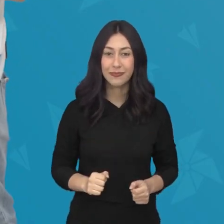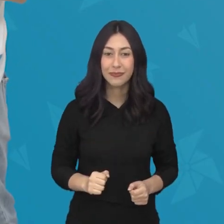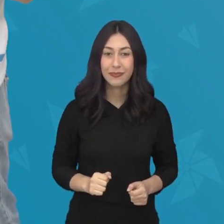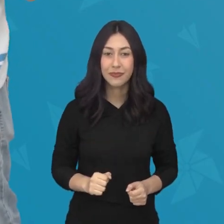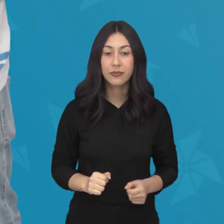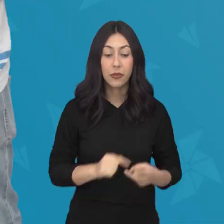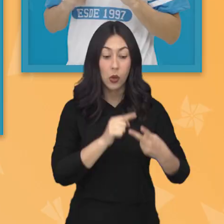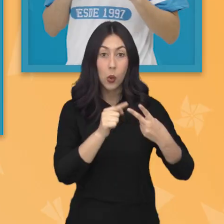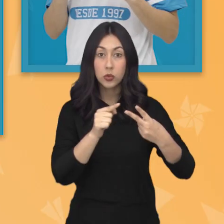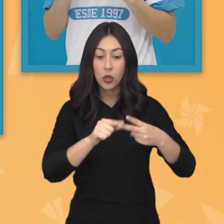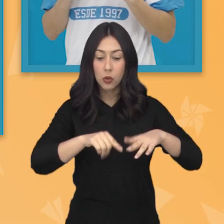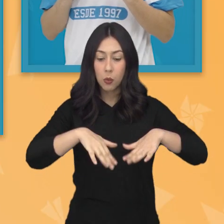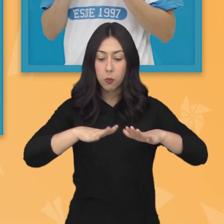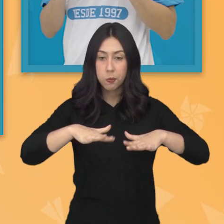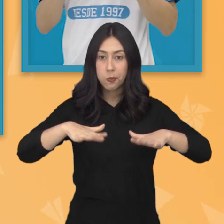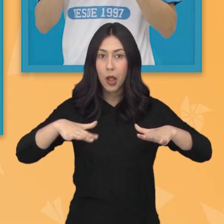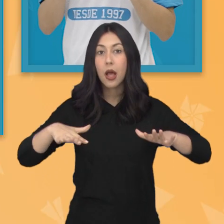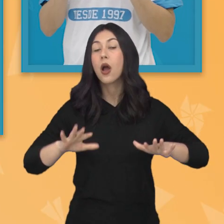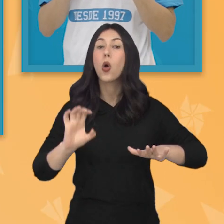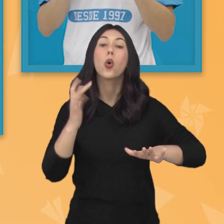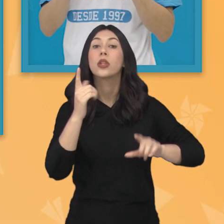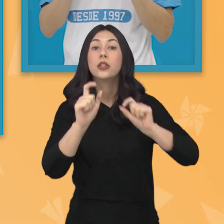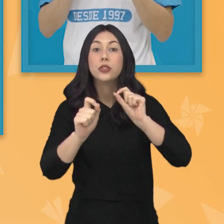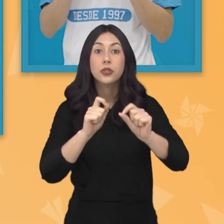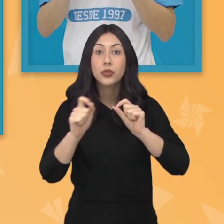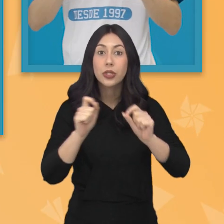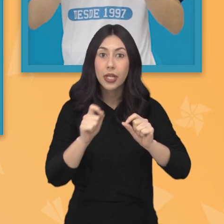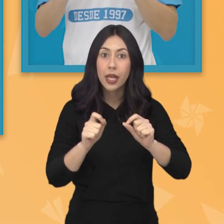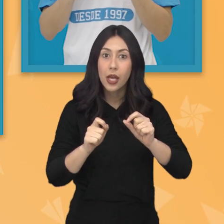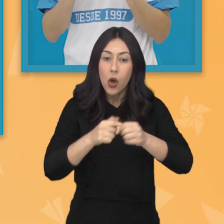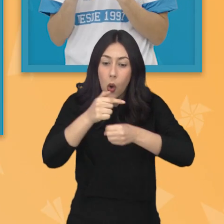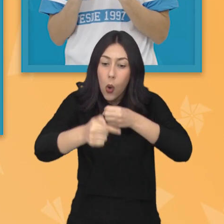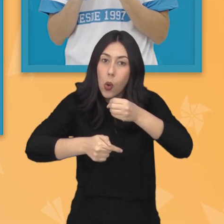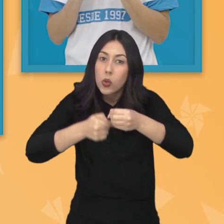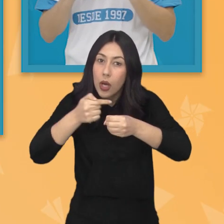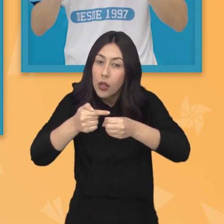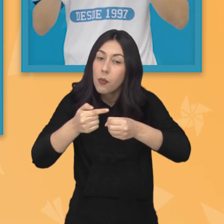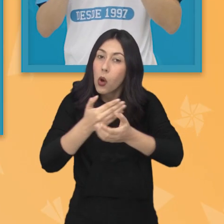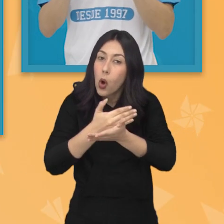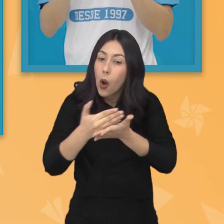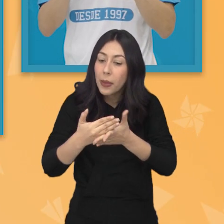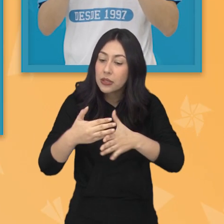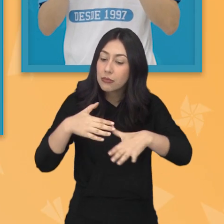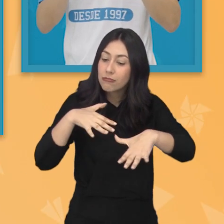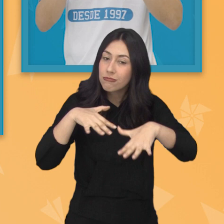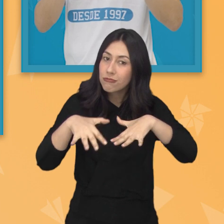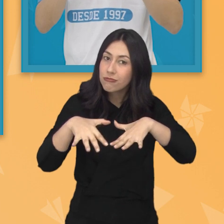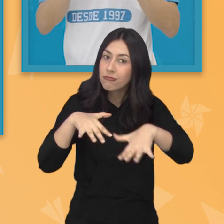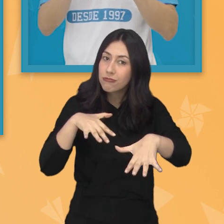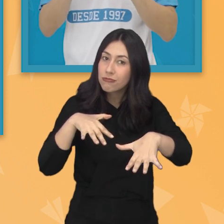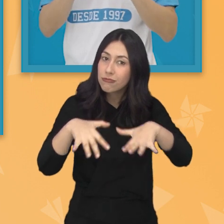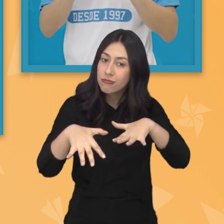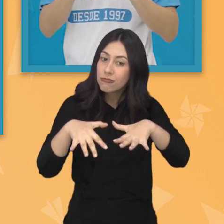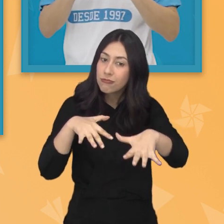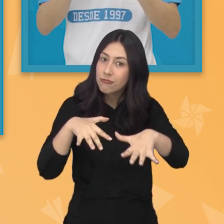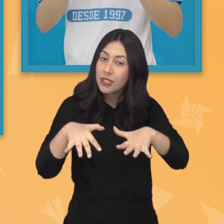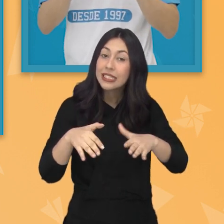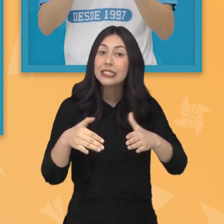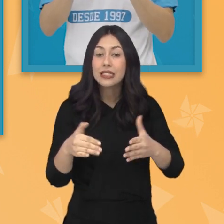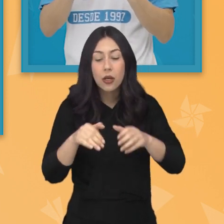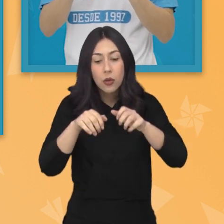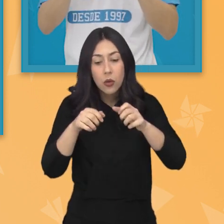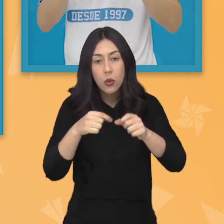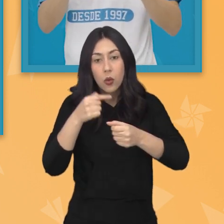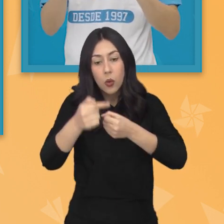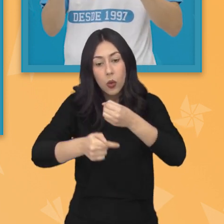Já no estado líquido, essas partículas elas começam a ter um pouco mais de movimentação, de agitação entre elas, que vai começar a desagregar essas moléculas e